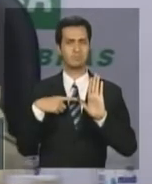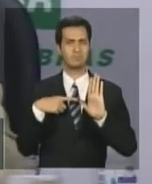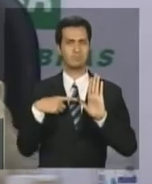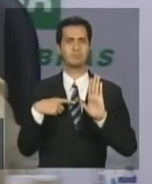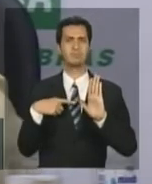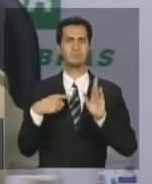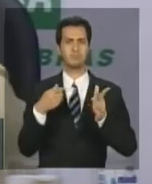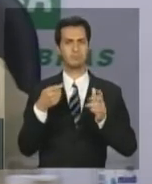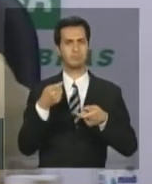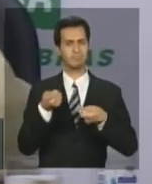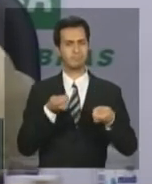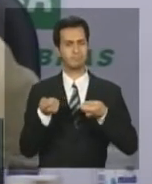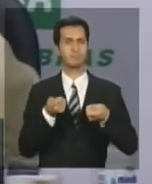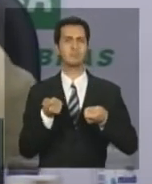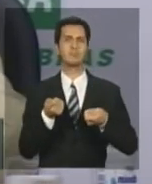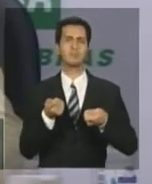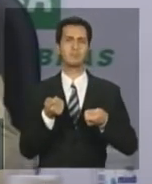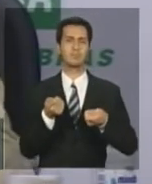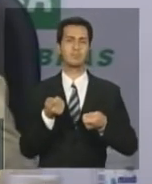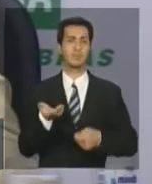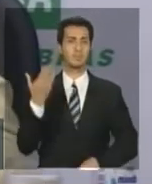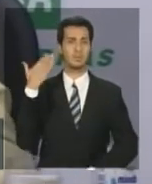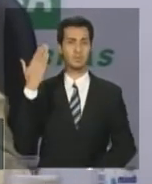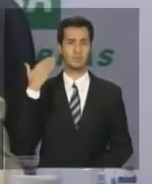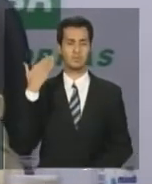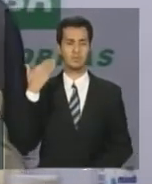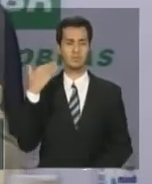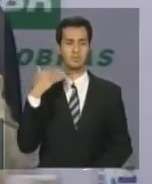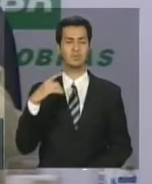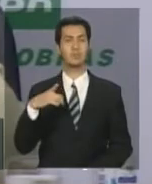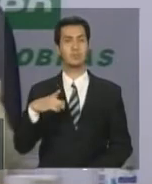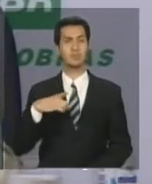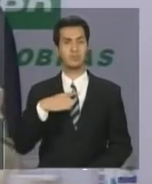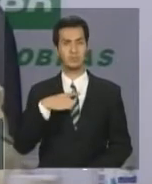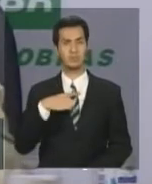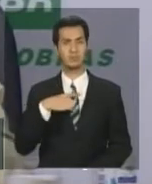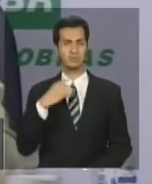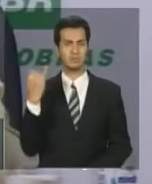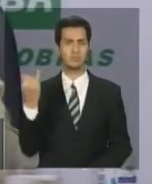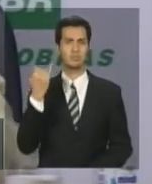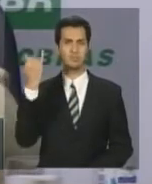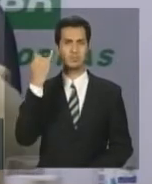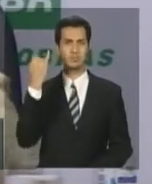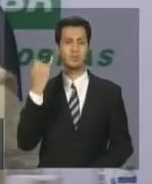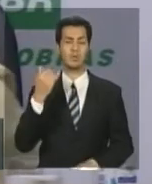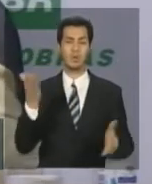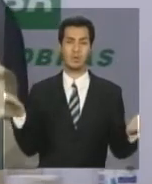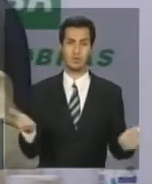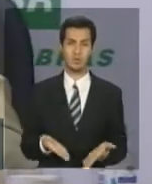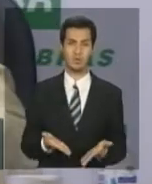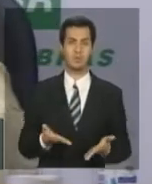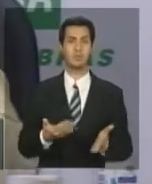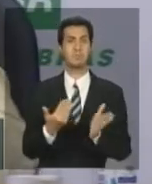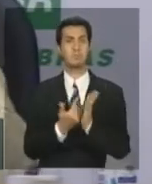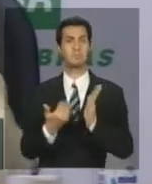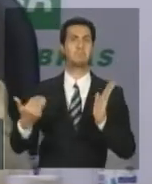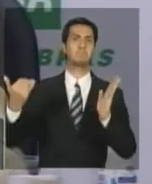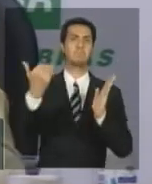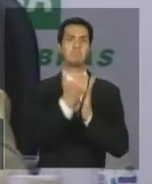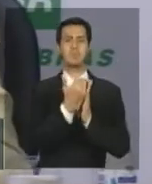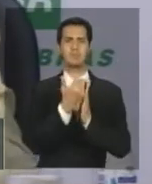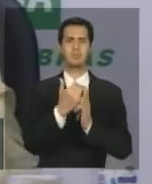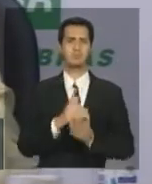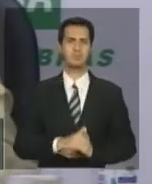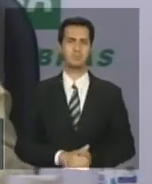observações que antes tinham grande importância, passaram a ter importância